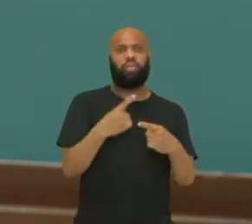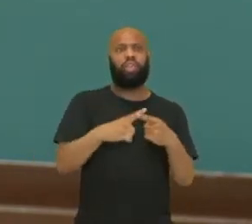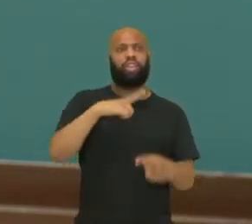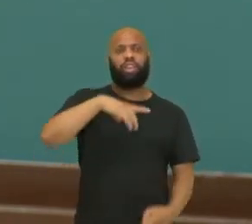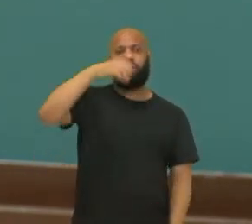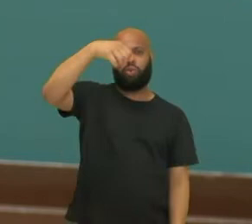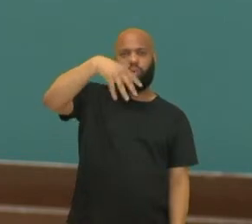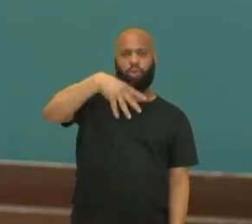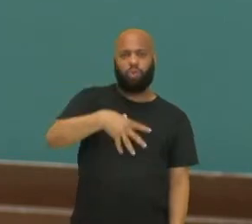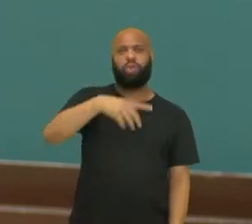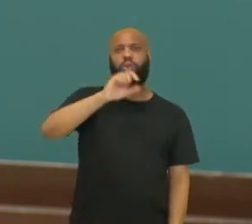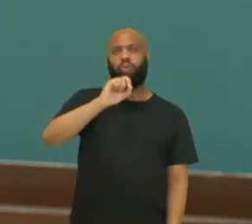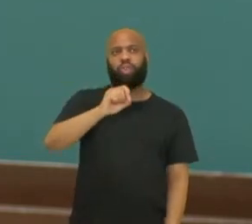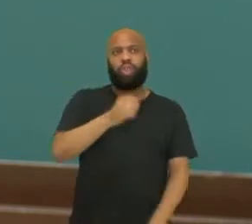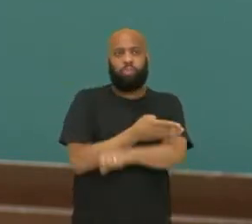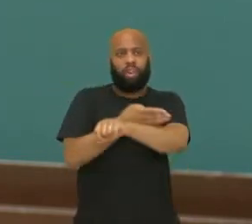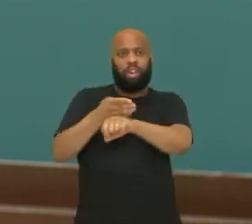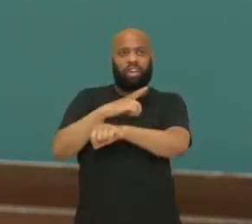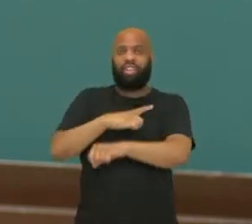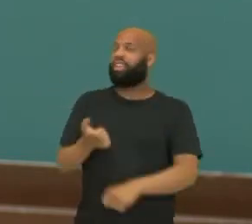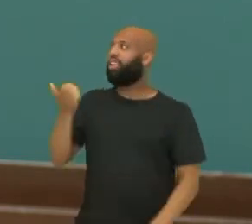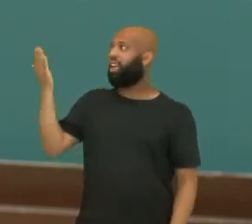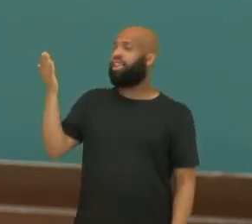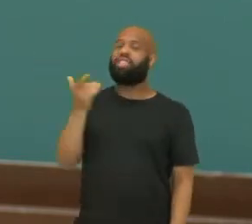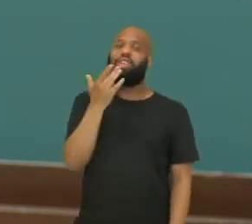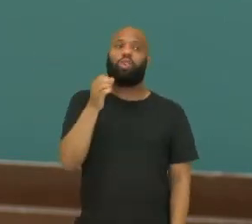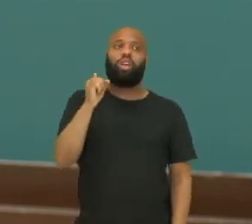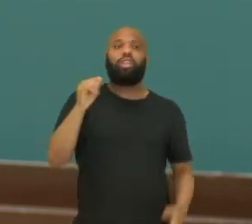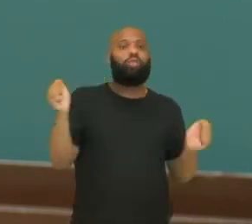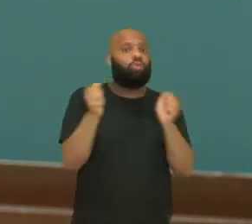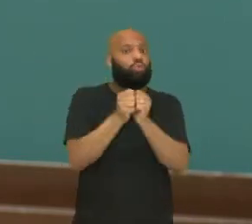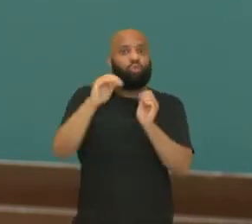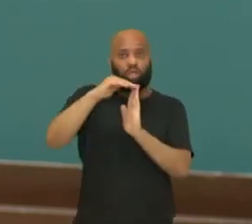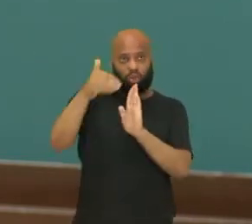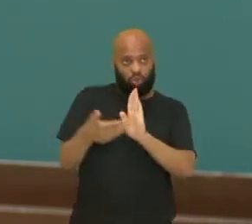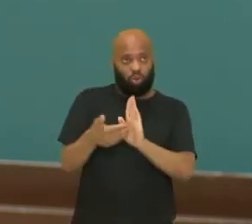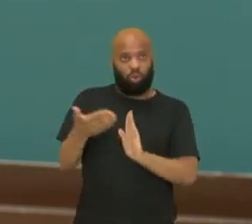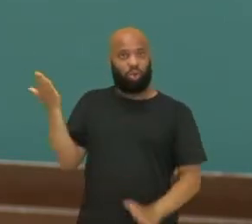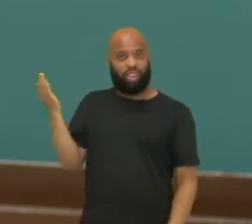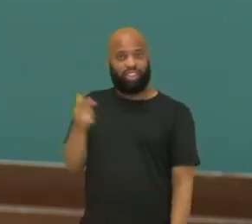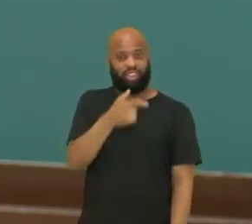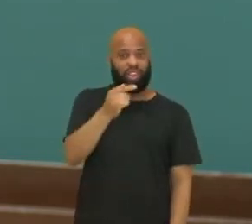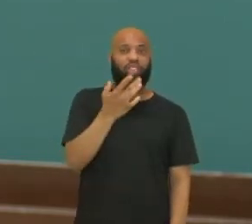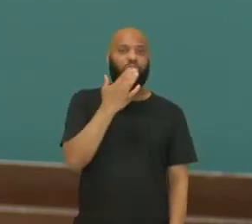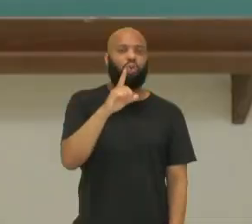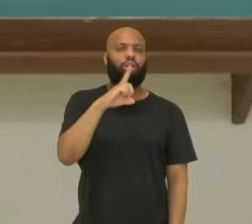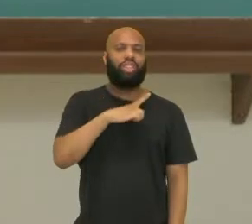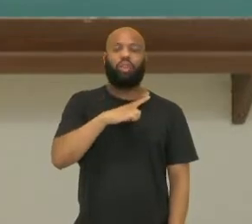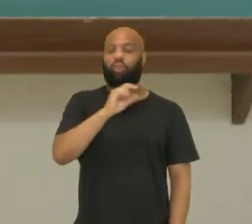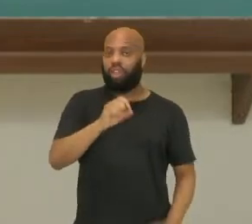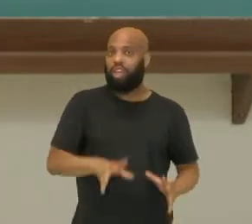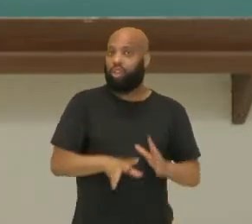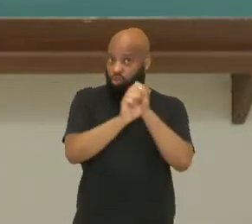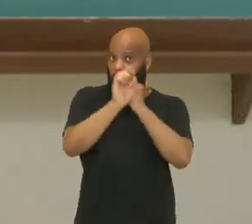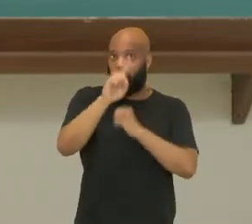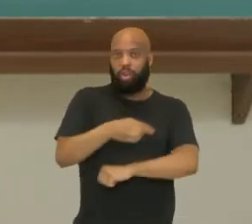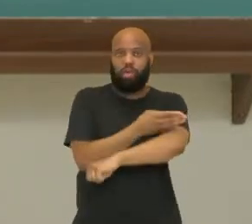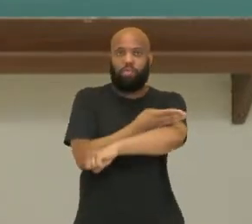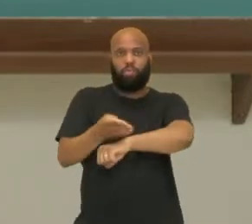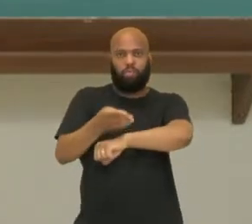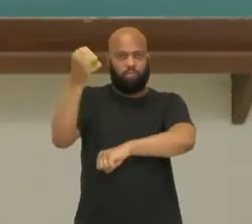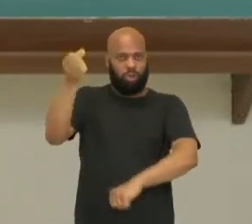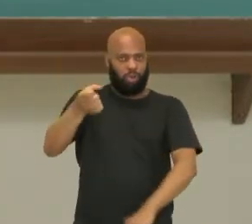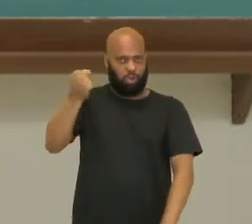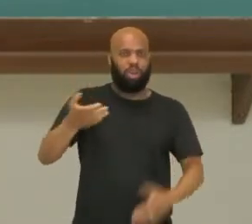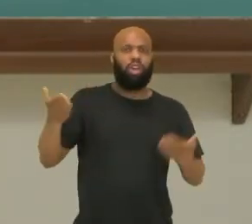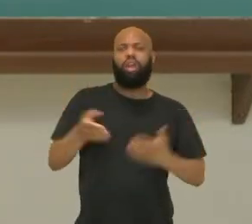branca, ela é composta por essas cores. Se eu juntar por todas essas cores, eu vou ter o branco. Exemplos de luz